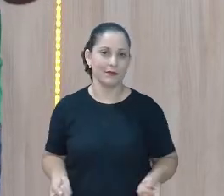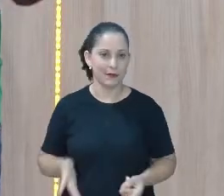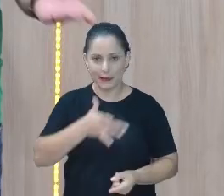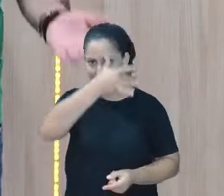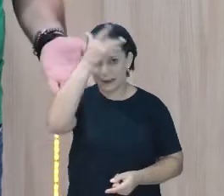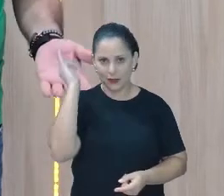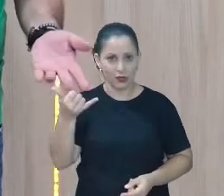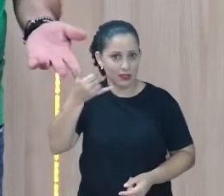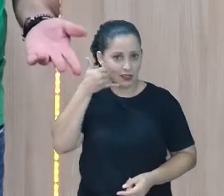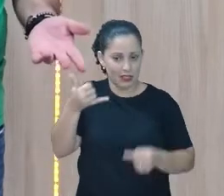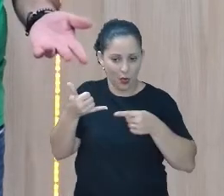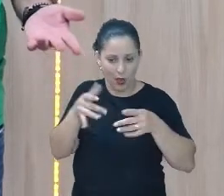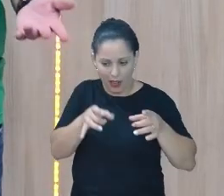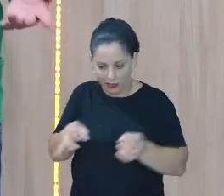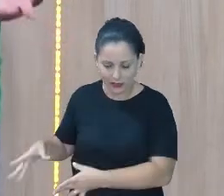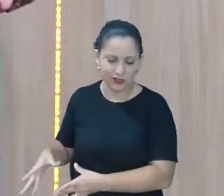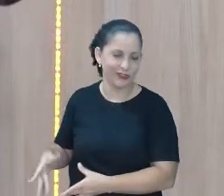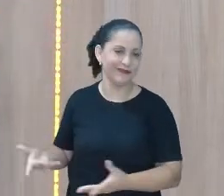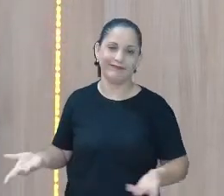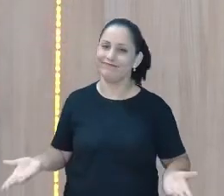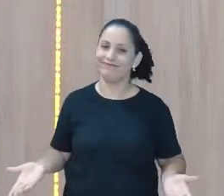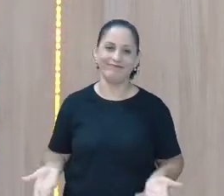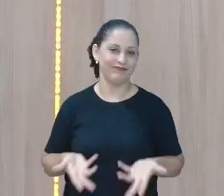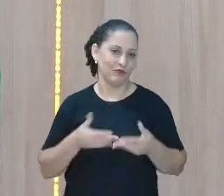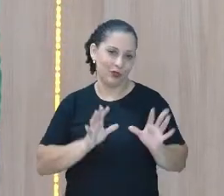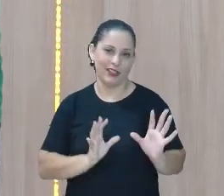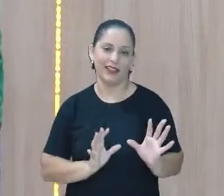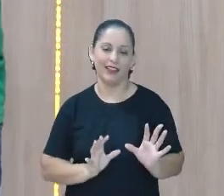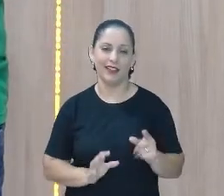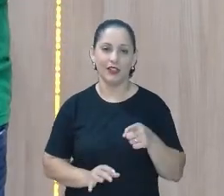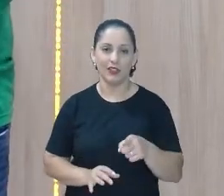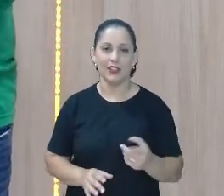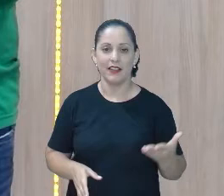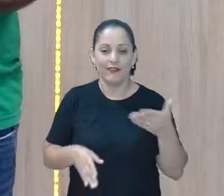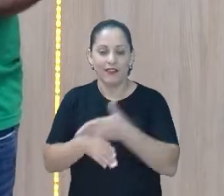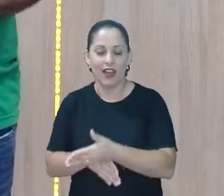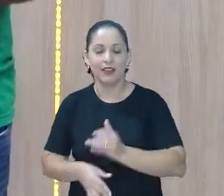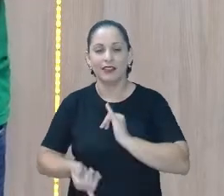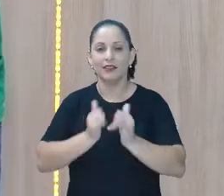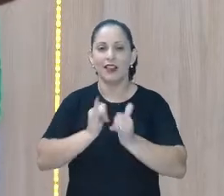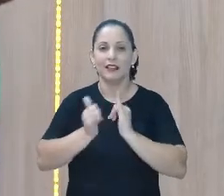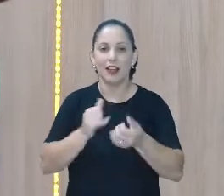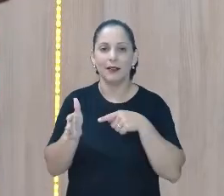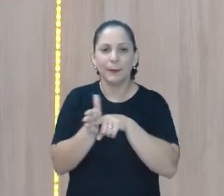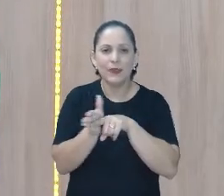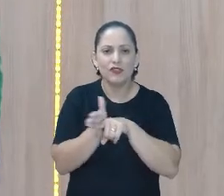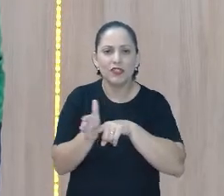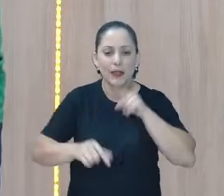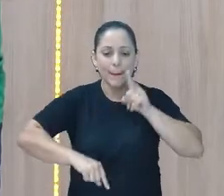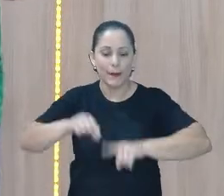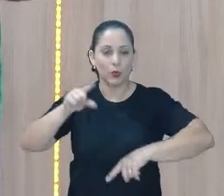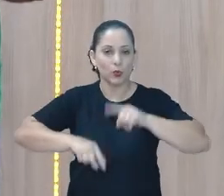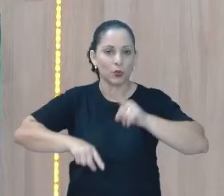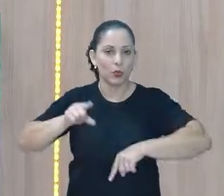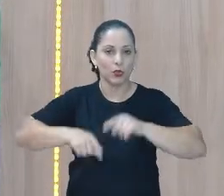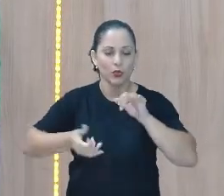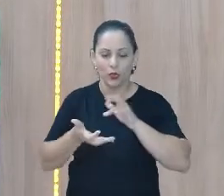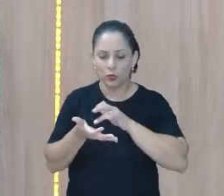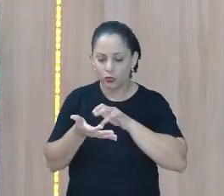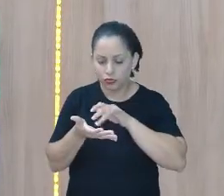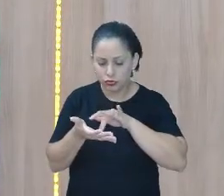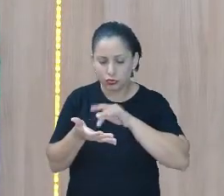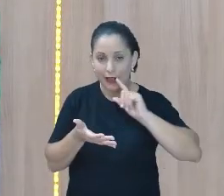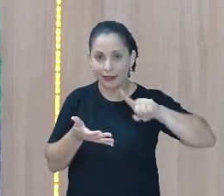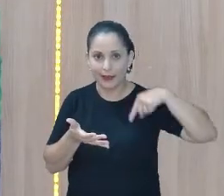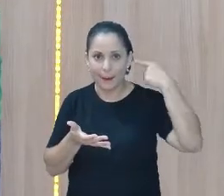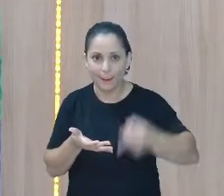fora, né, porque está sendo monitorado, né? Você acessa um produto na internet, faz uma pesquisa, pode observar que daqui